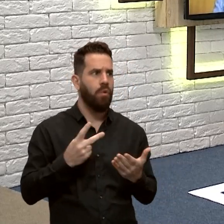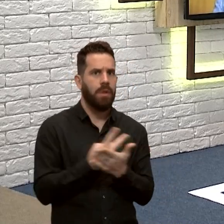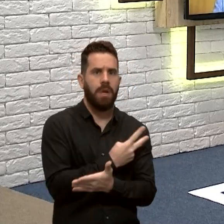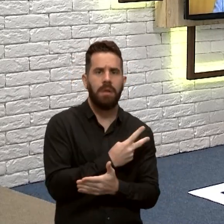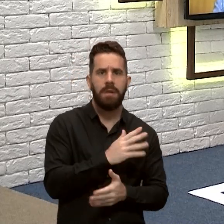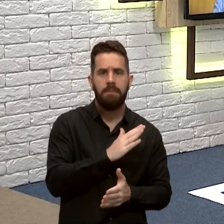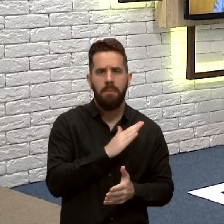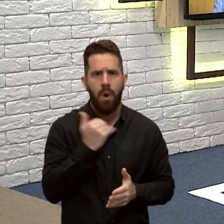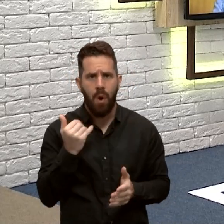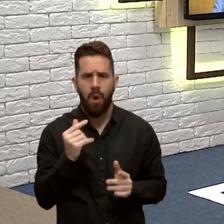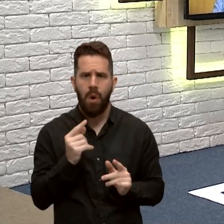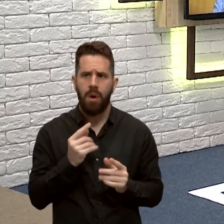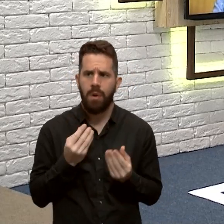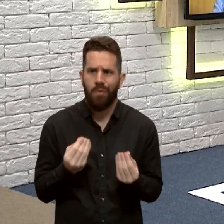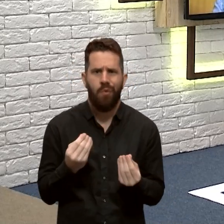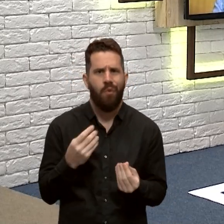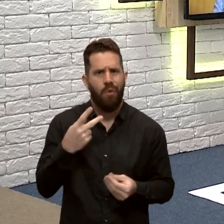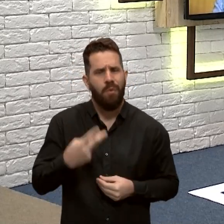Vilma?